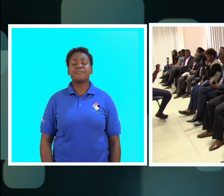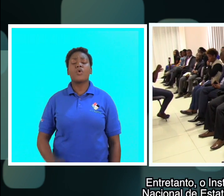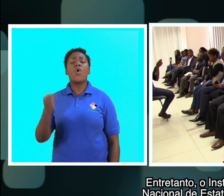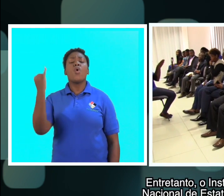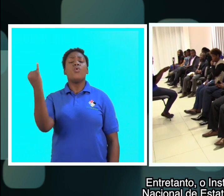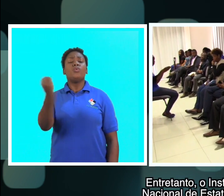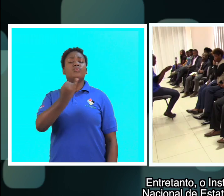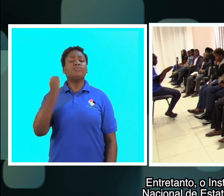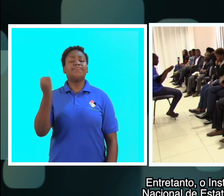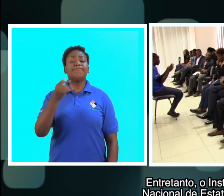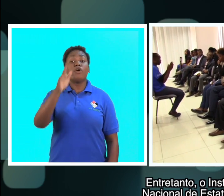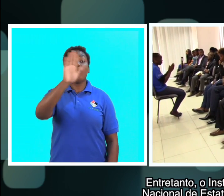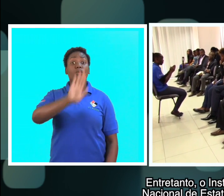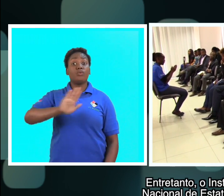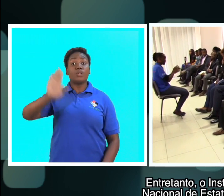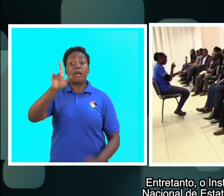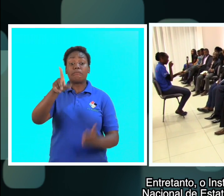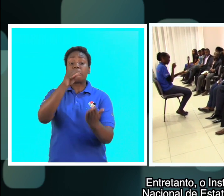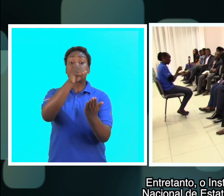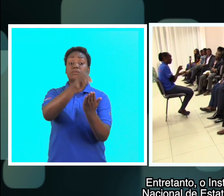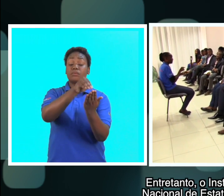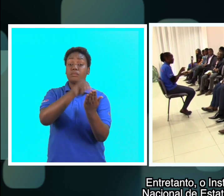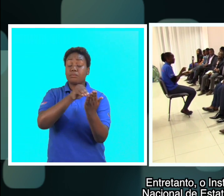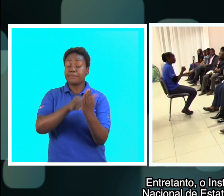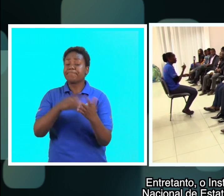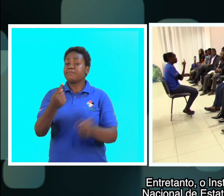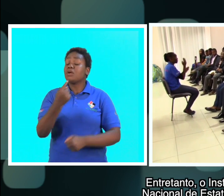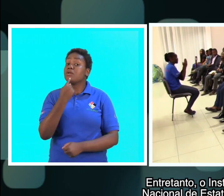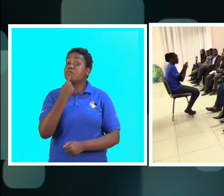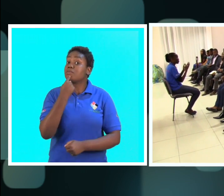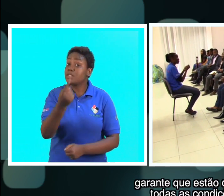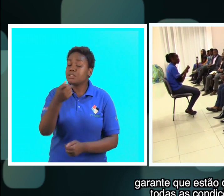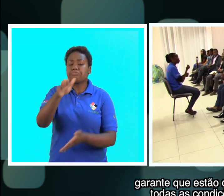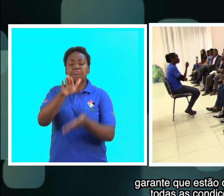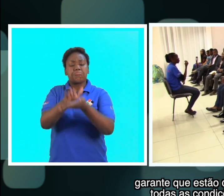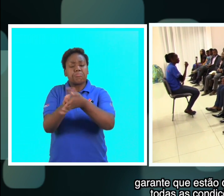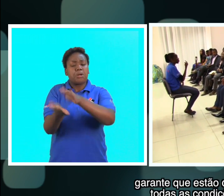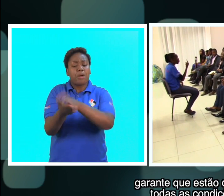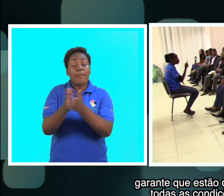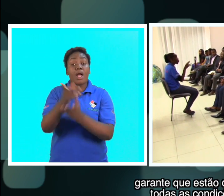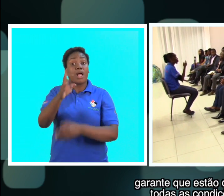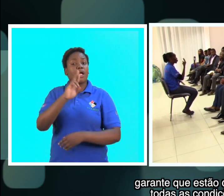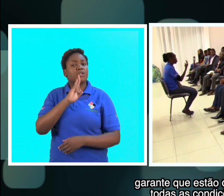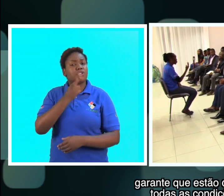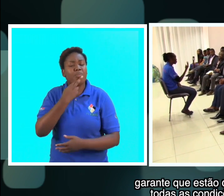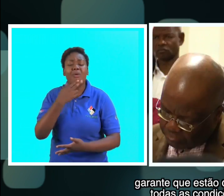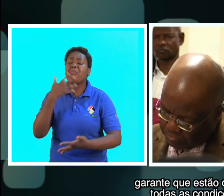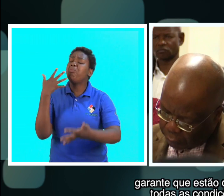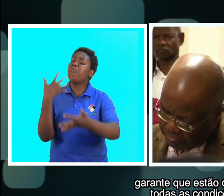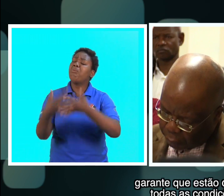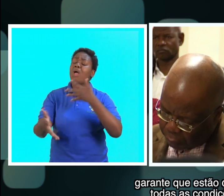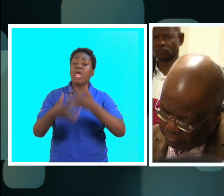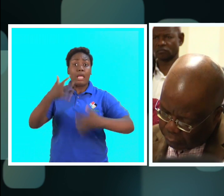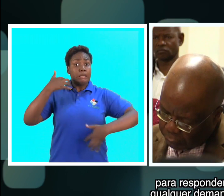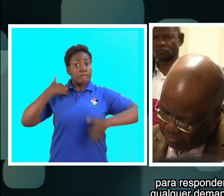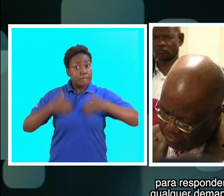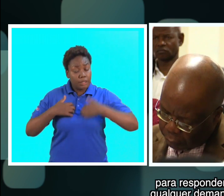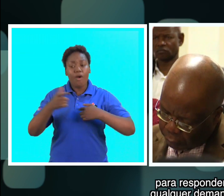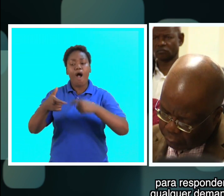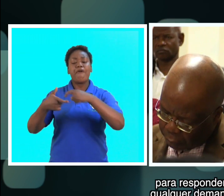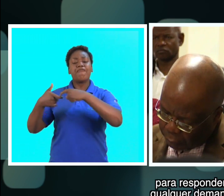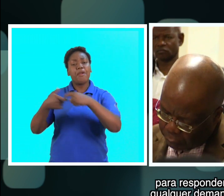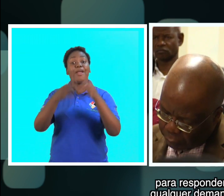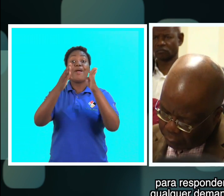sinais. Entretanto, o Instituto Nacional de Estatística garante que estão criadas todas as condições para